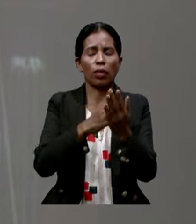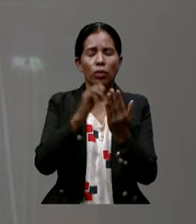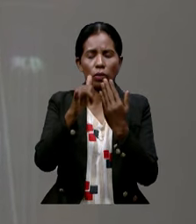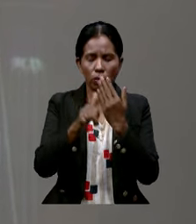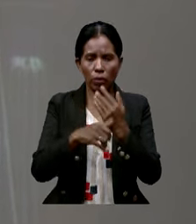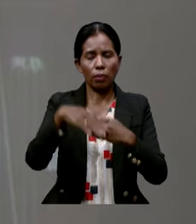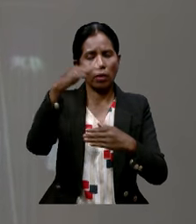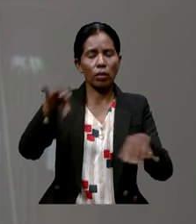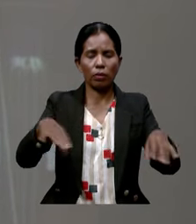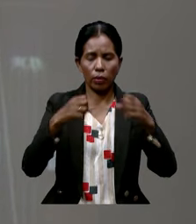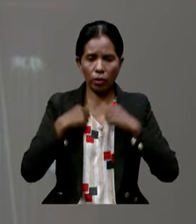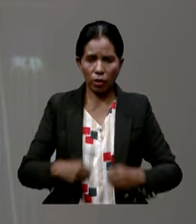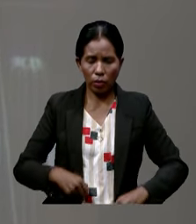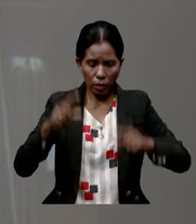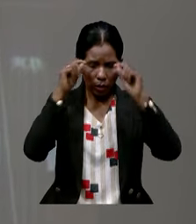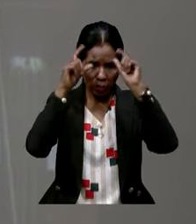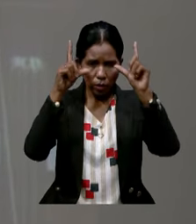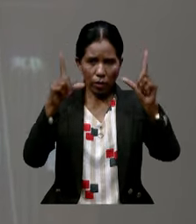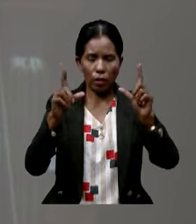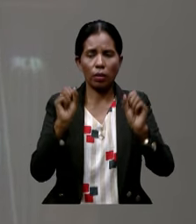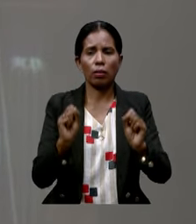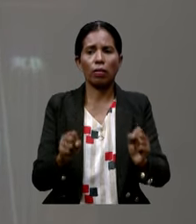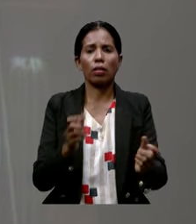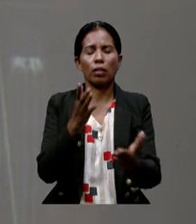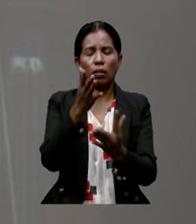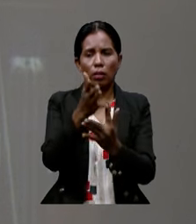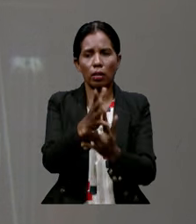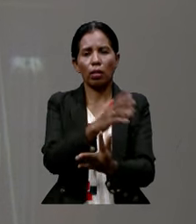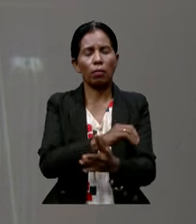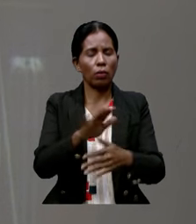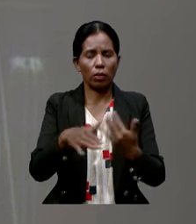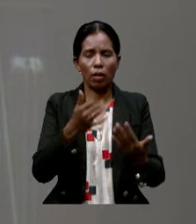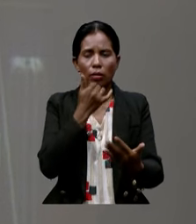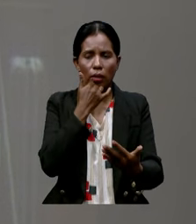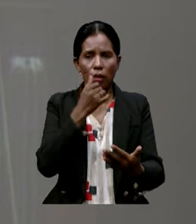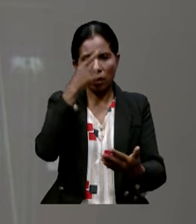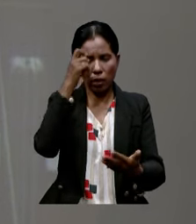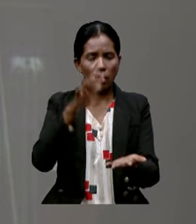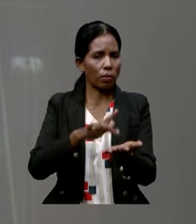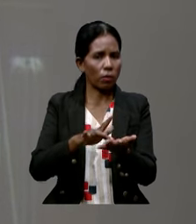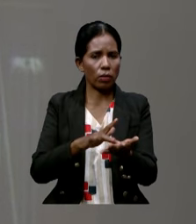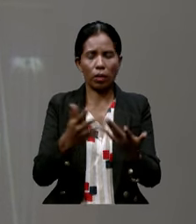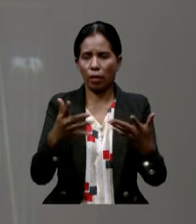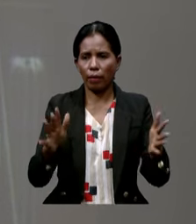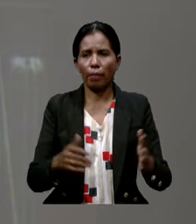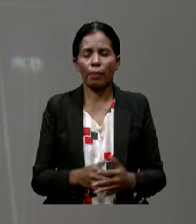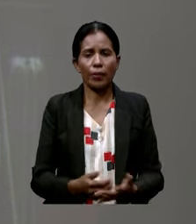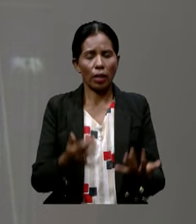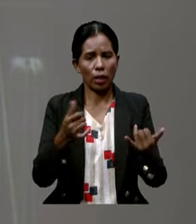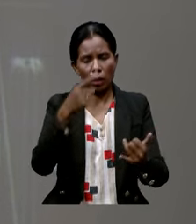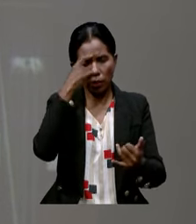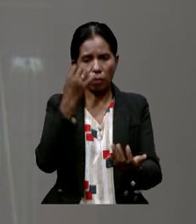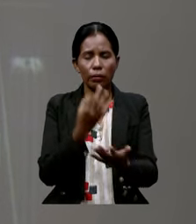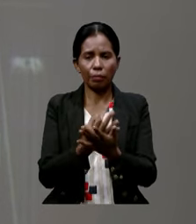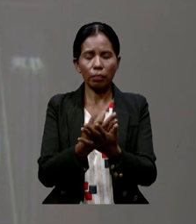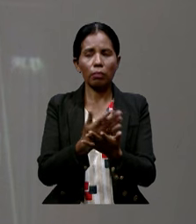leten servizio saúde Timor-Leste nian se bele tam ba colapso total, tamba imoro que se laíra. E dané tamba orçamento